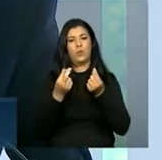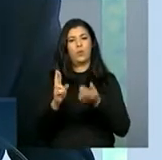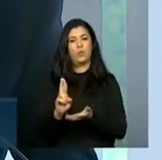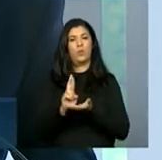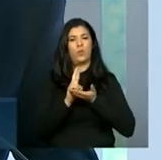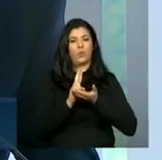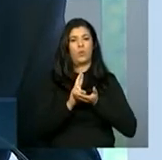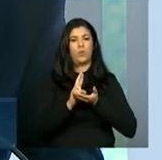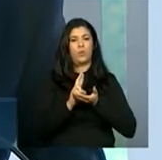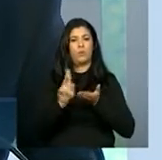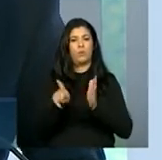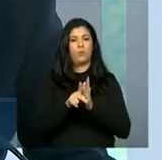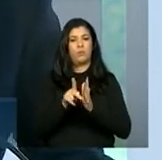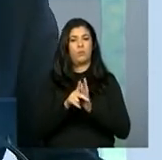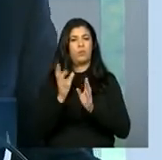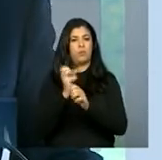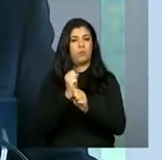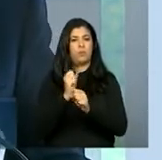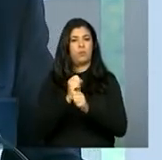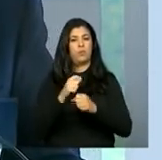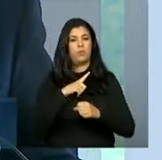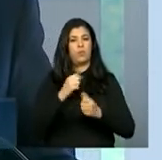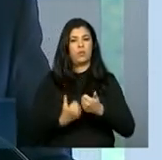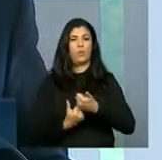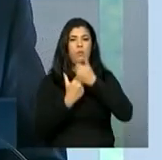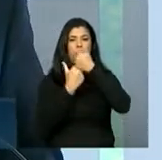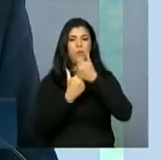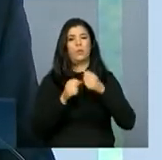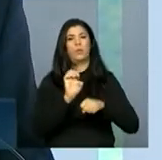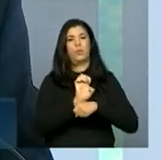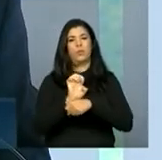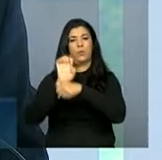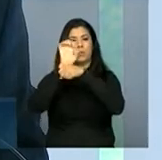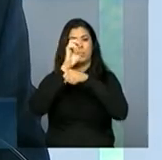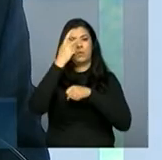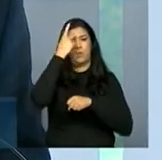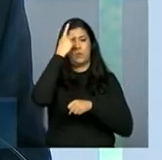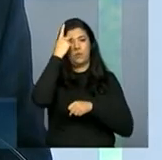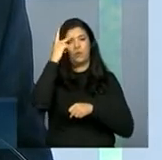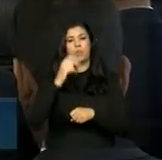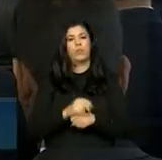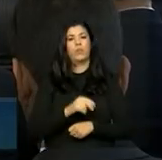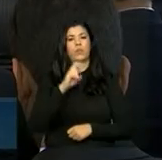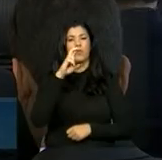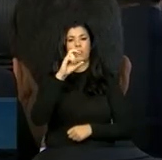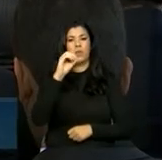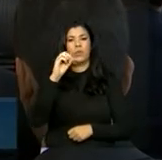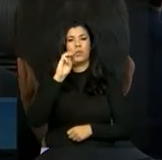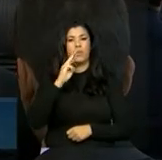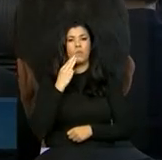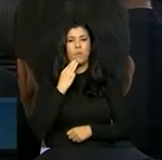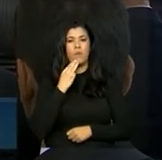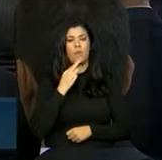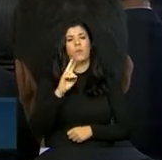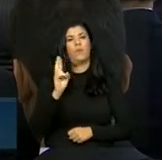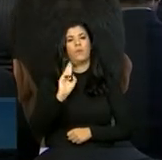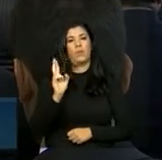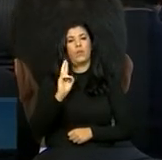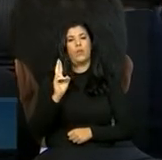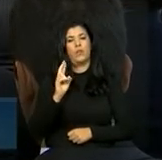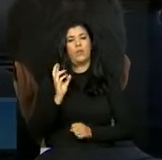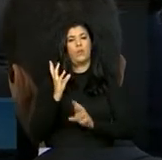orçamento o apoiando é o estado de São Paulo com 500 milhões de reais com